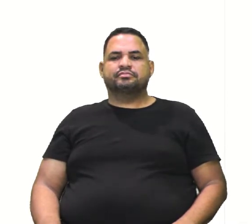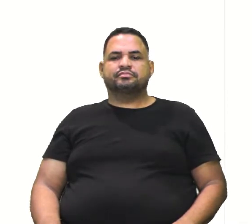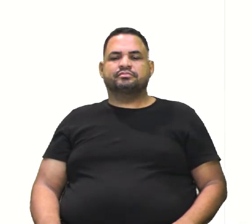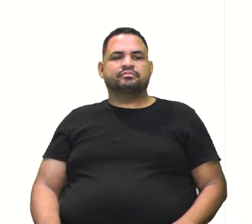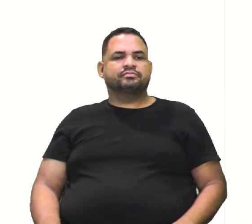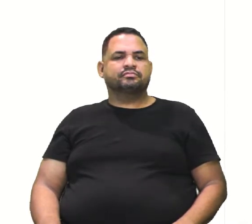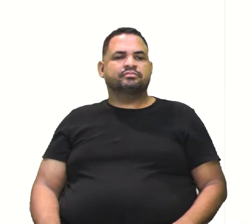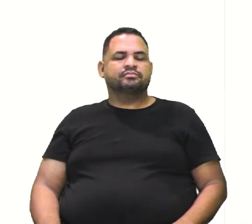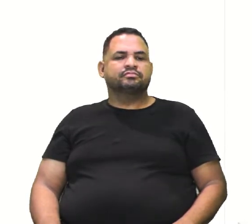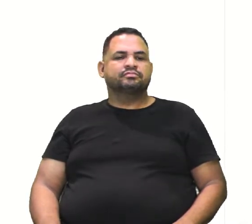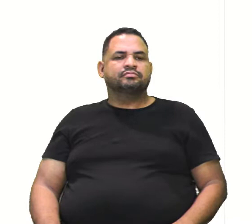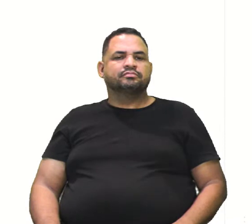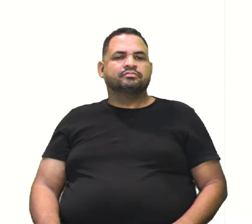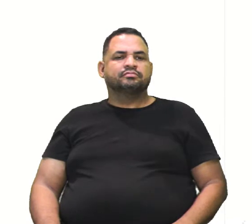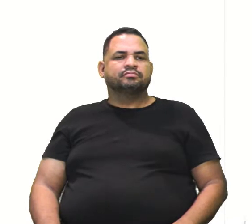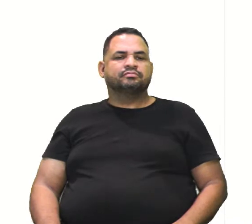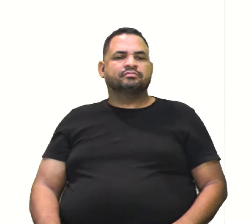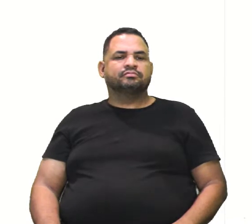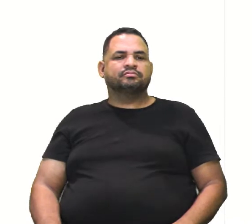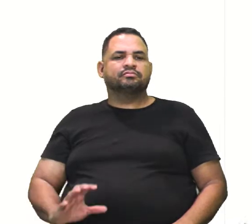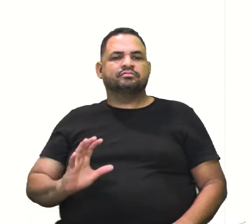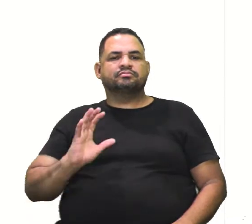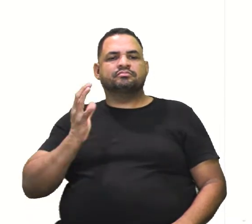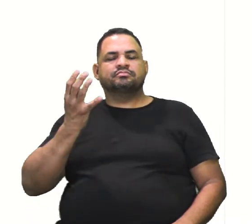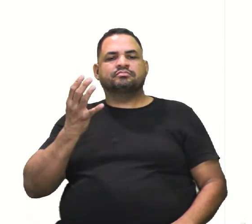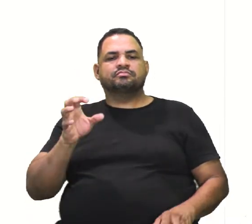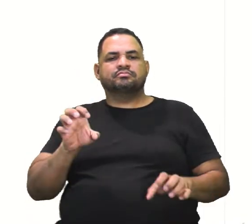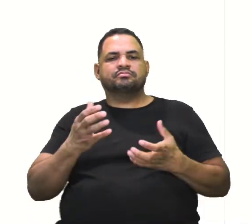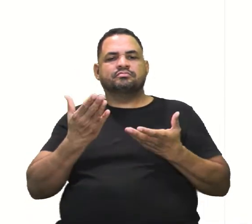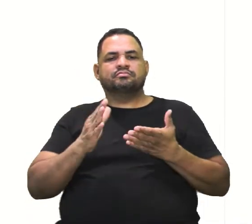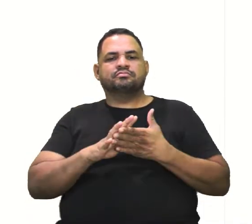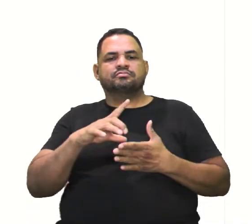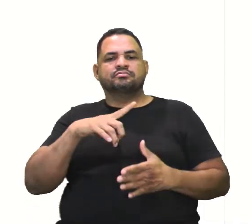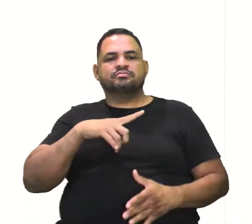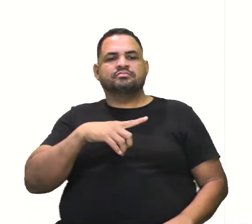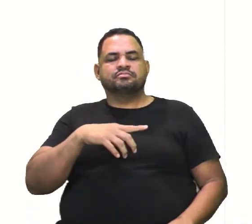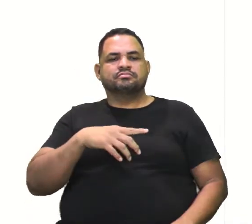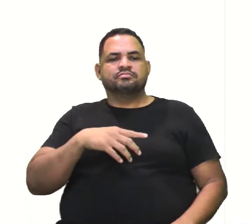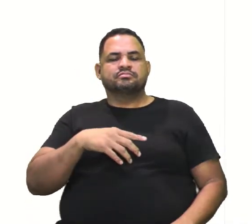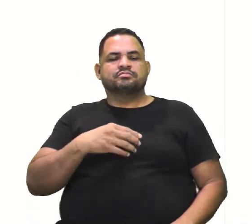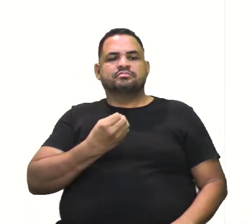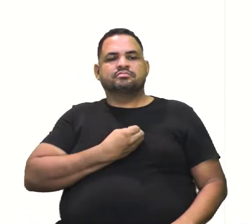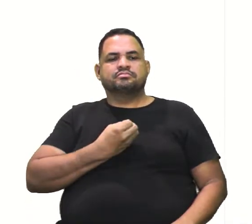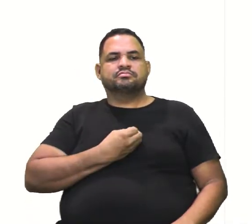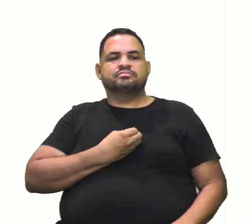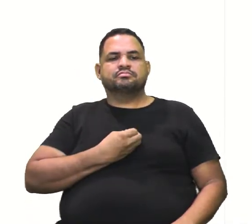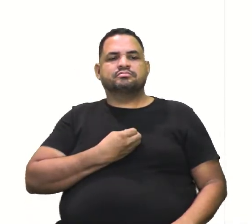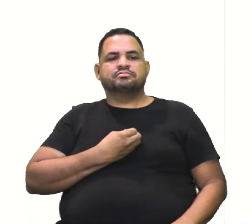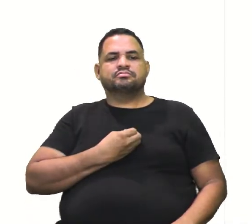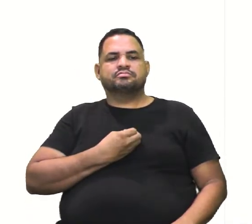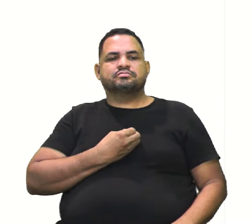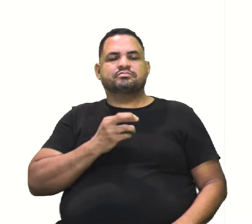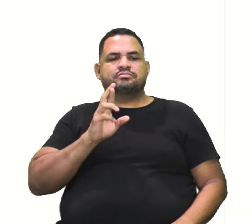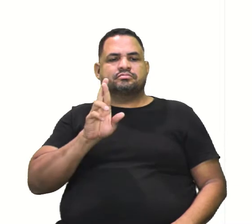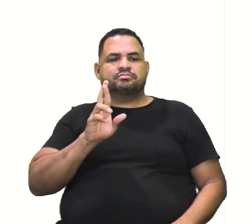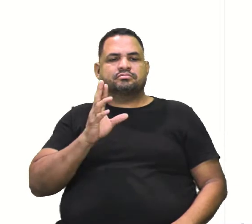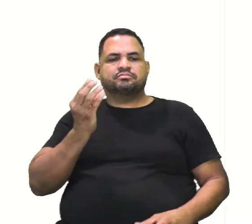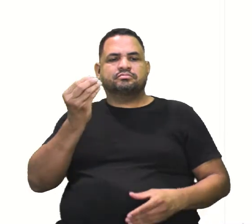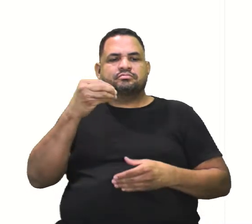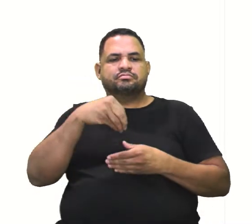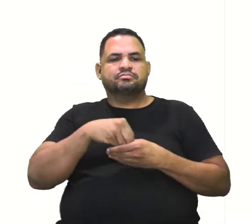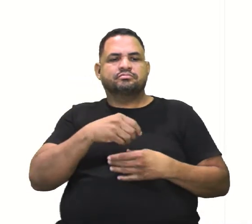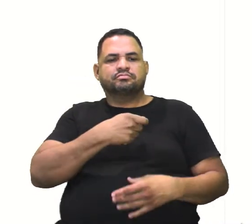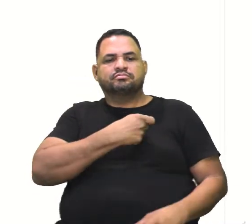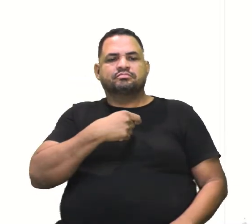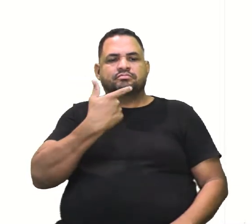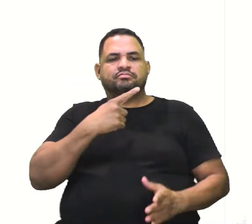Vamos mais? Fazer mais Não. algumas? Resolva a mesma coisa, agora nós temos os números reais. Dentro dos números